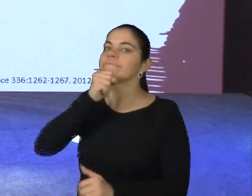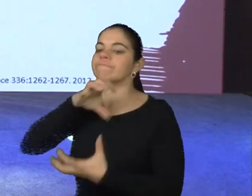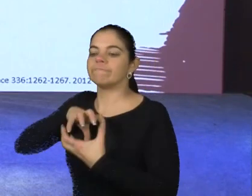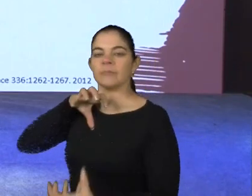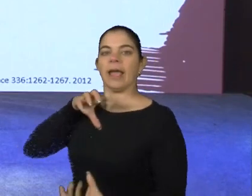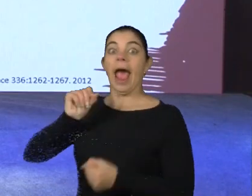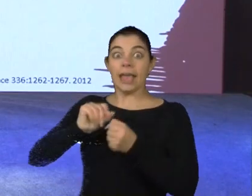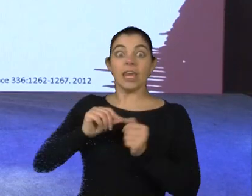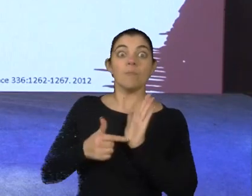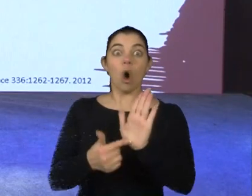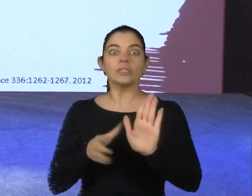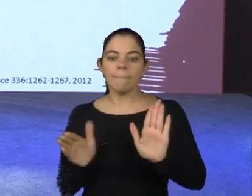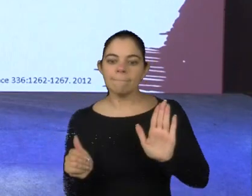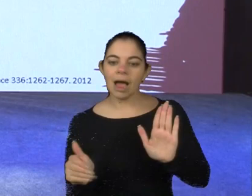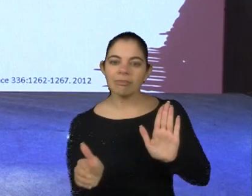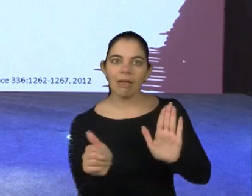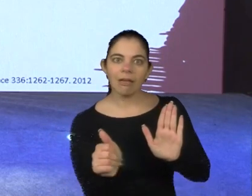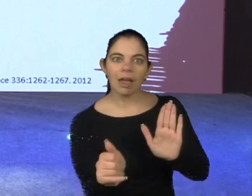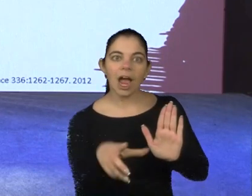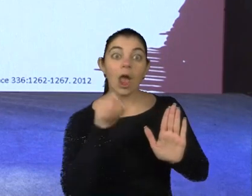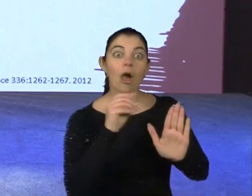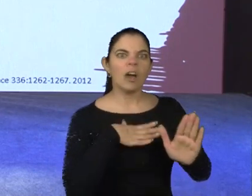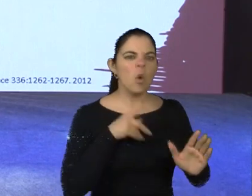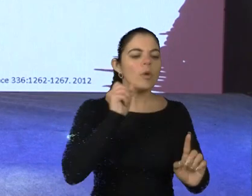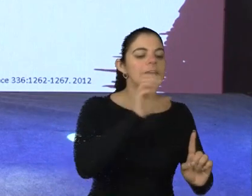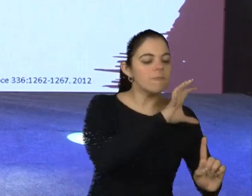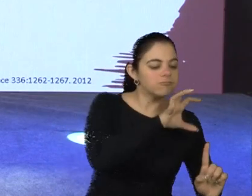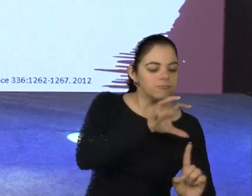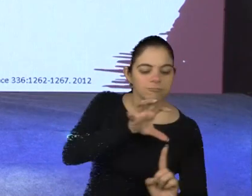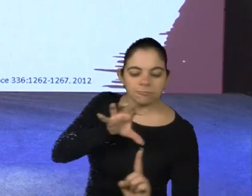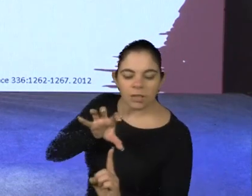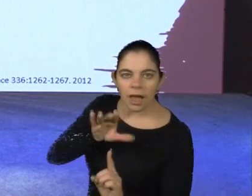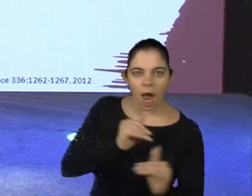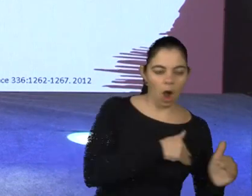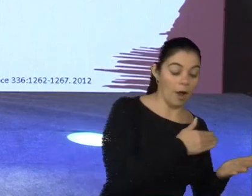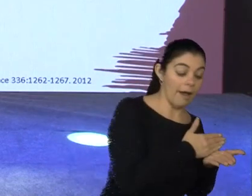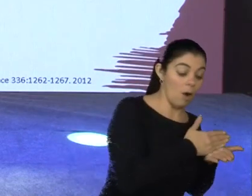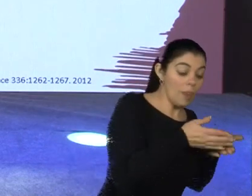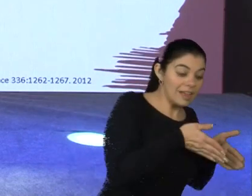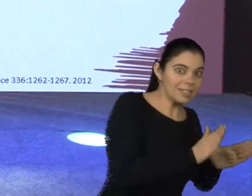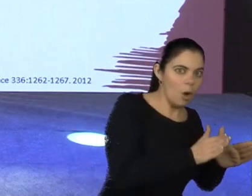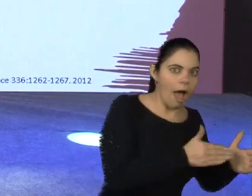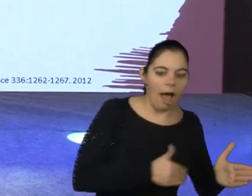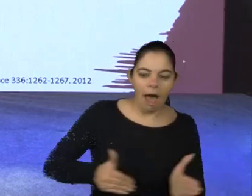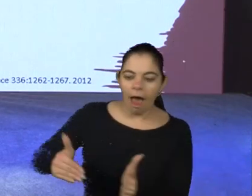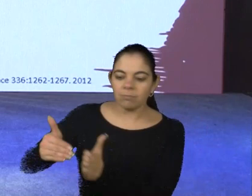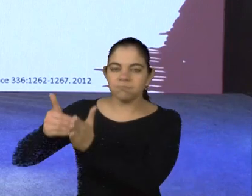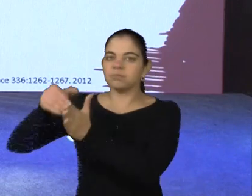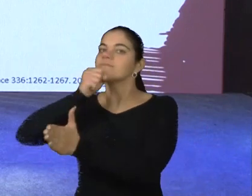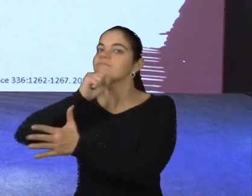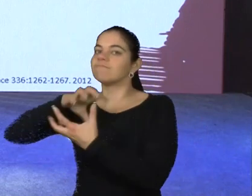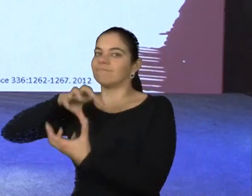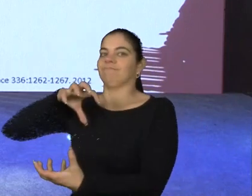que vão interagindo desde a hora que a gente nasce até a hora que a gente envelhece. Mais uma vez, também falando de